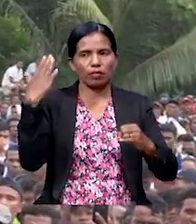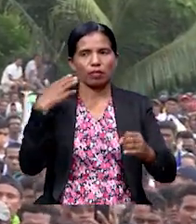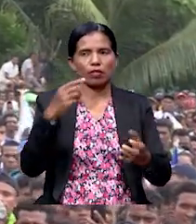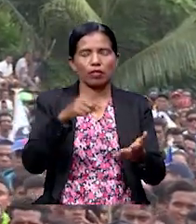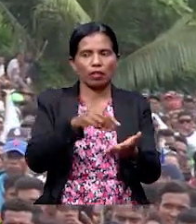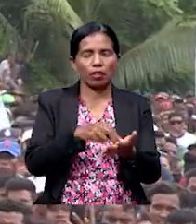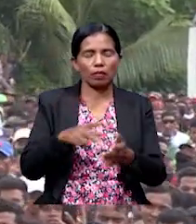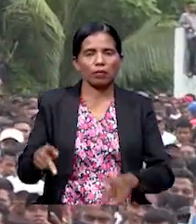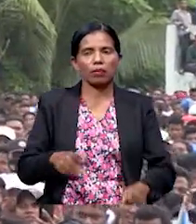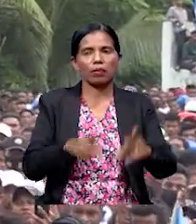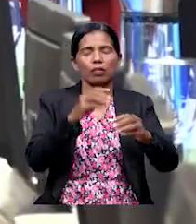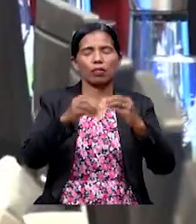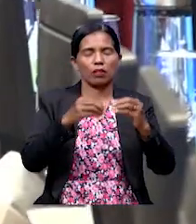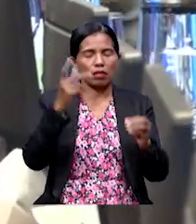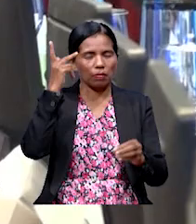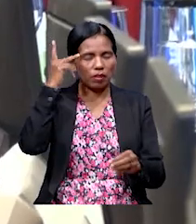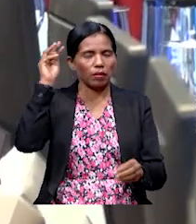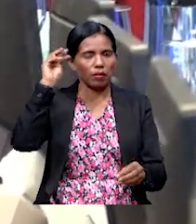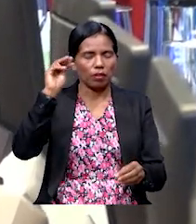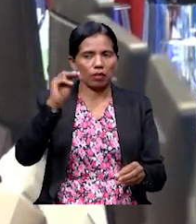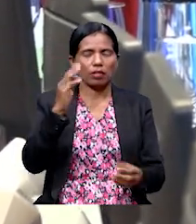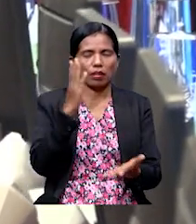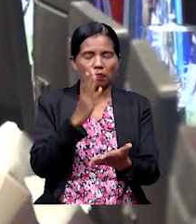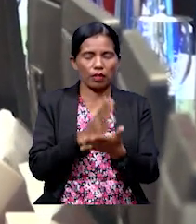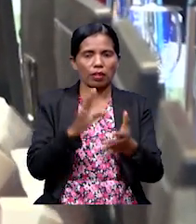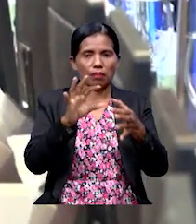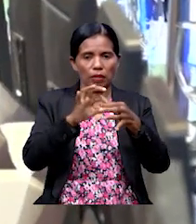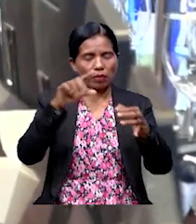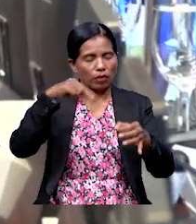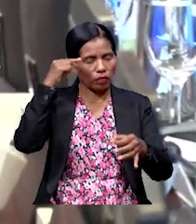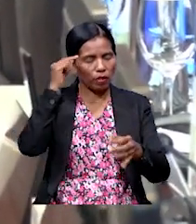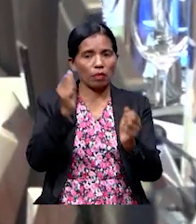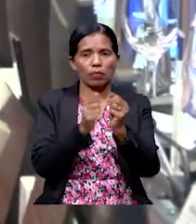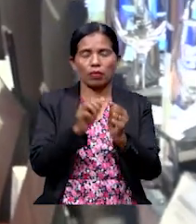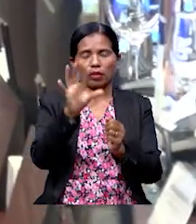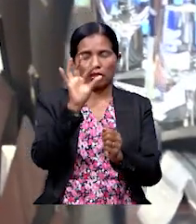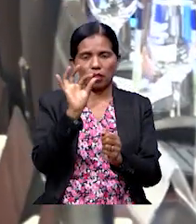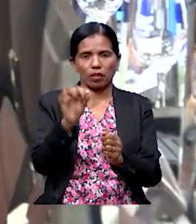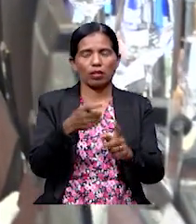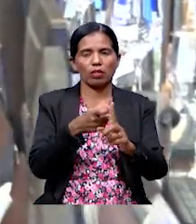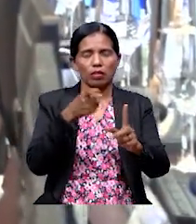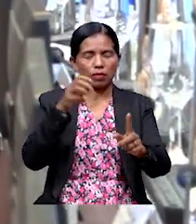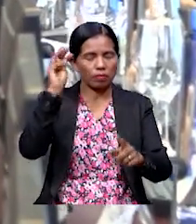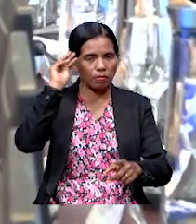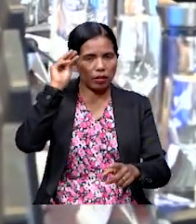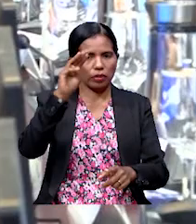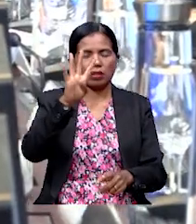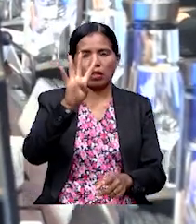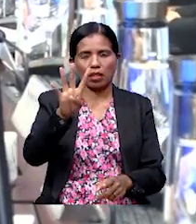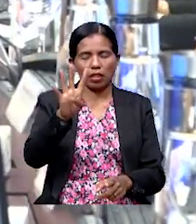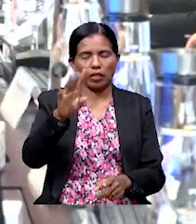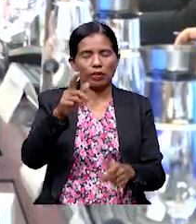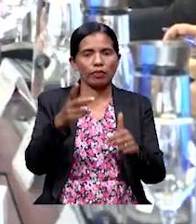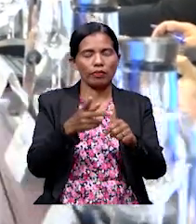em público Katak, primeiro-ministro, se exonera membro do governo na Incia, não é composto do seu ministro Hat,